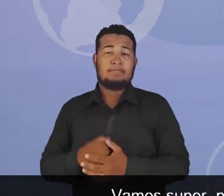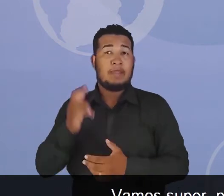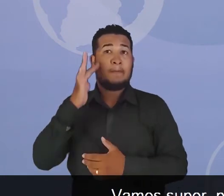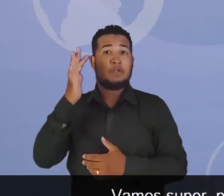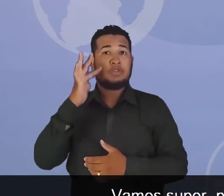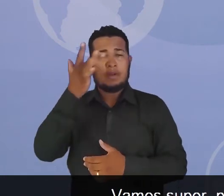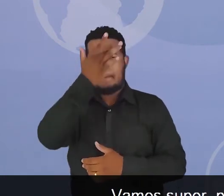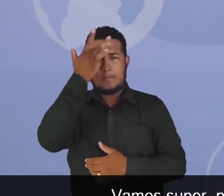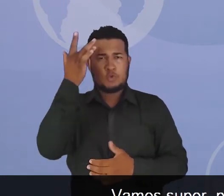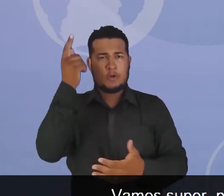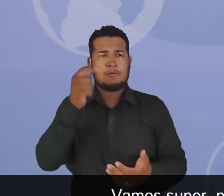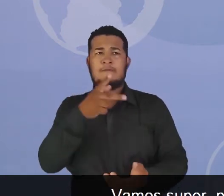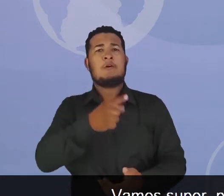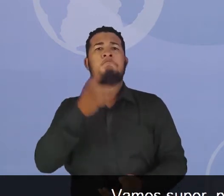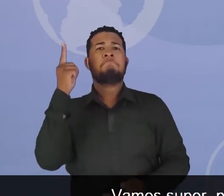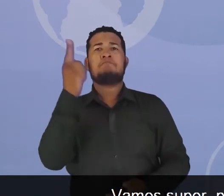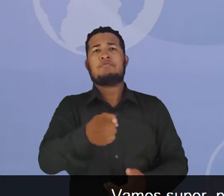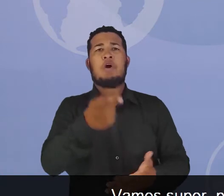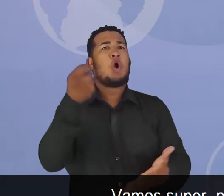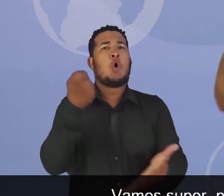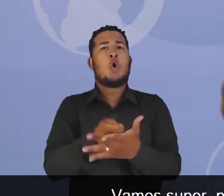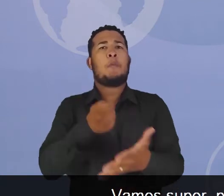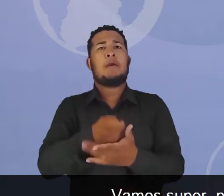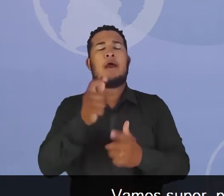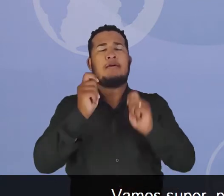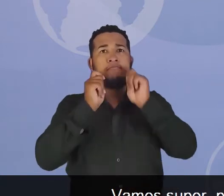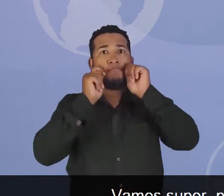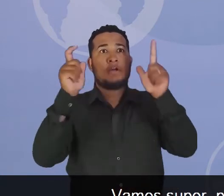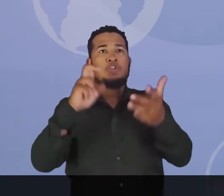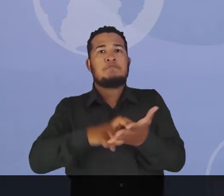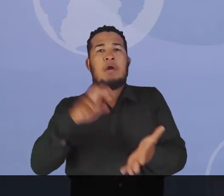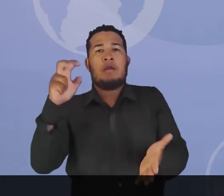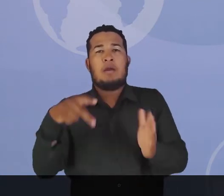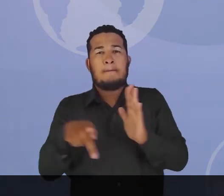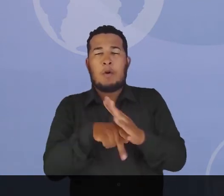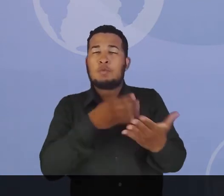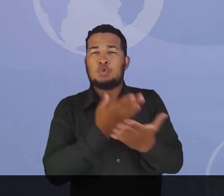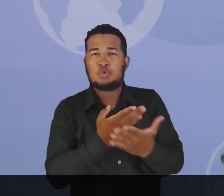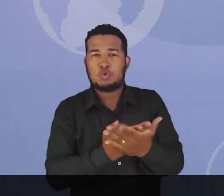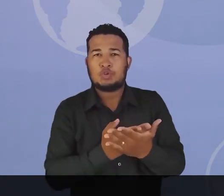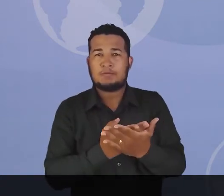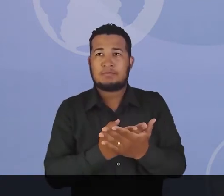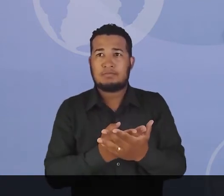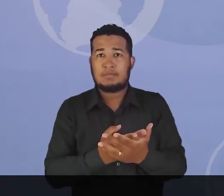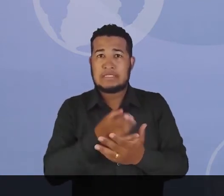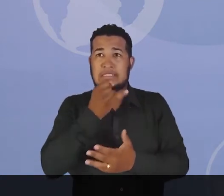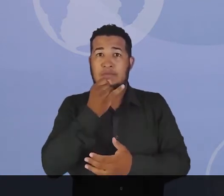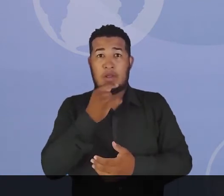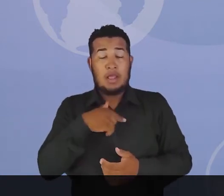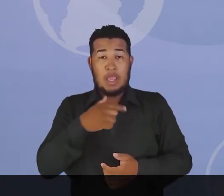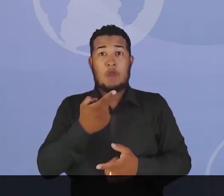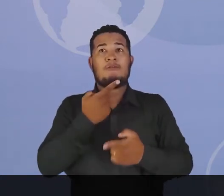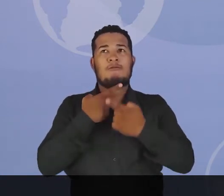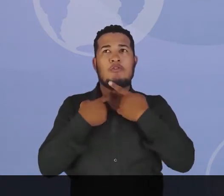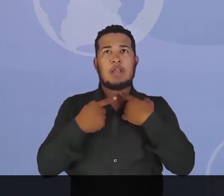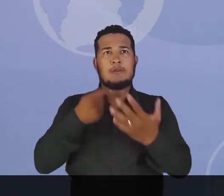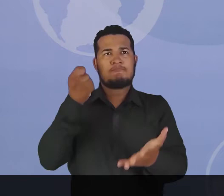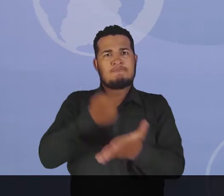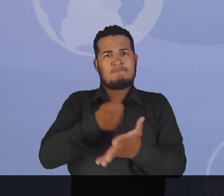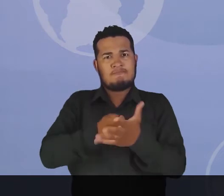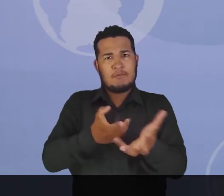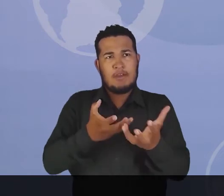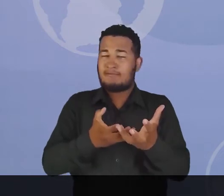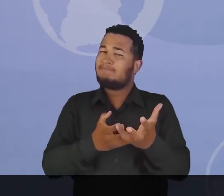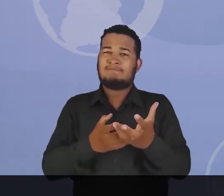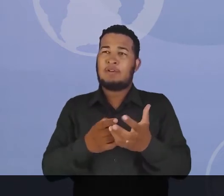te obrigue a acordar cedo para estudar. Não é uma obrigação que você se impôs.